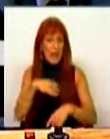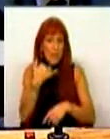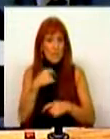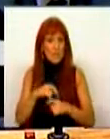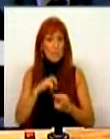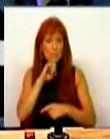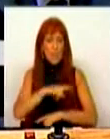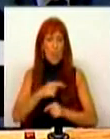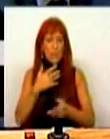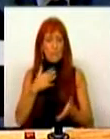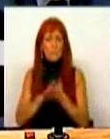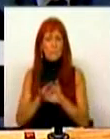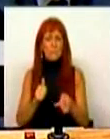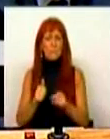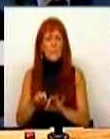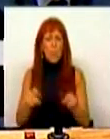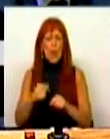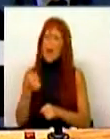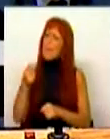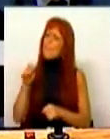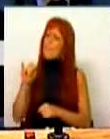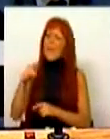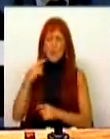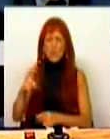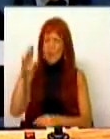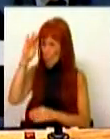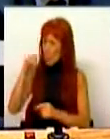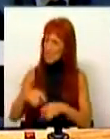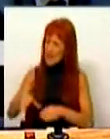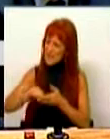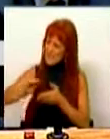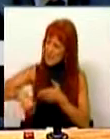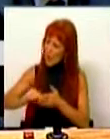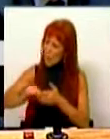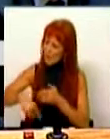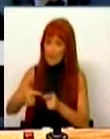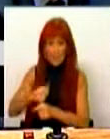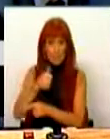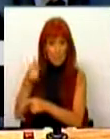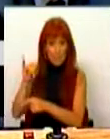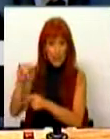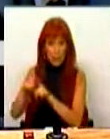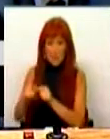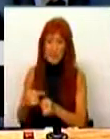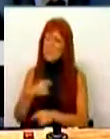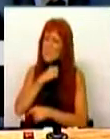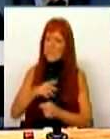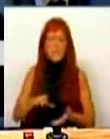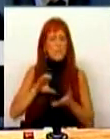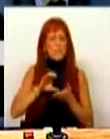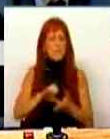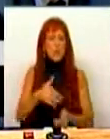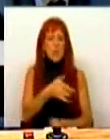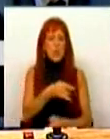possível sensibilizar o BEI, convencer o BEI e assinar com o BEI um contrato que vai permitir financiar 90 mil novos